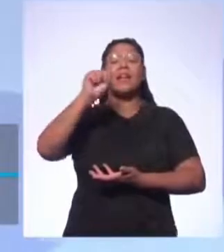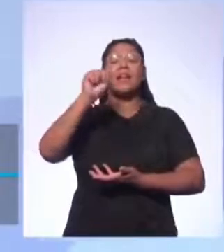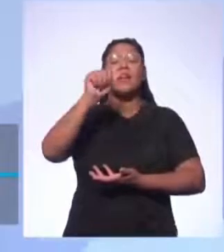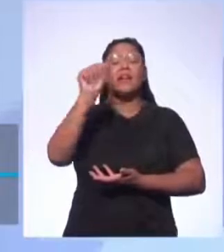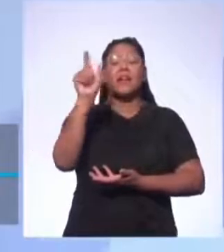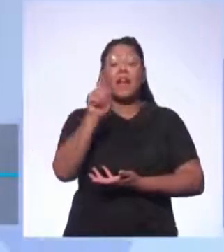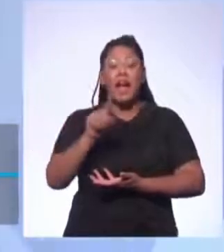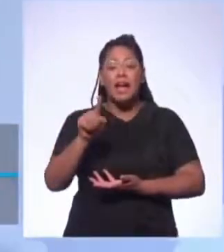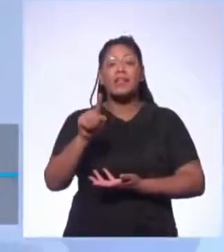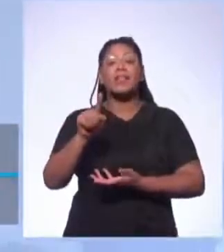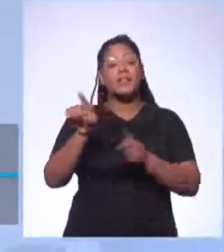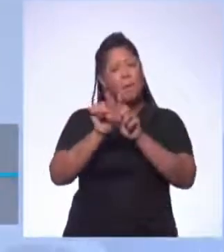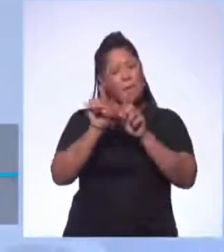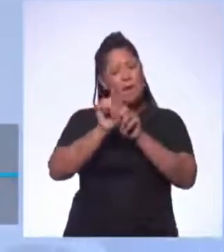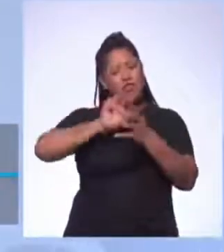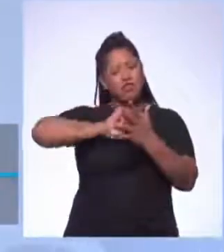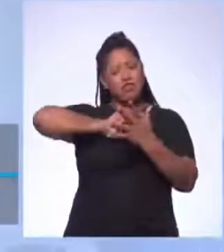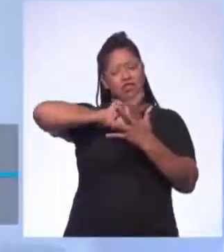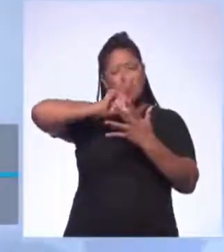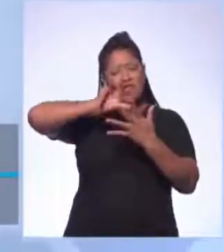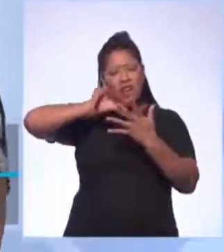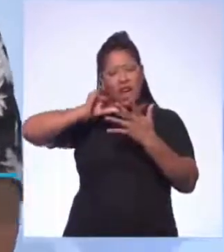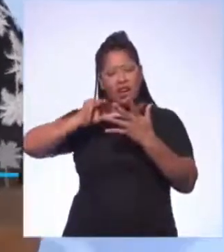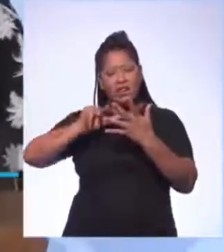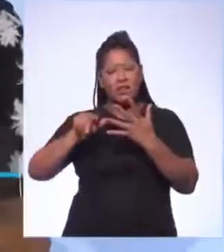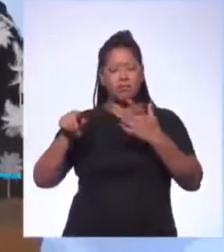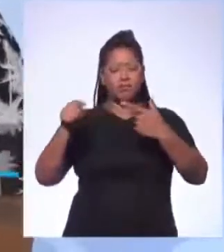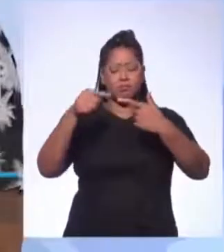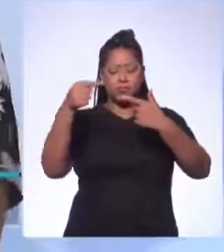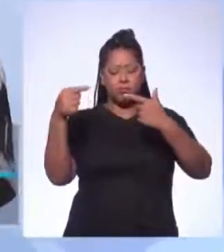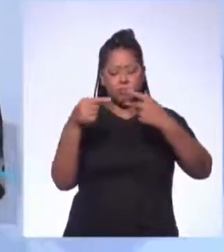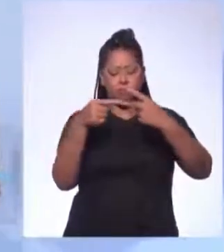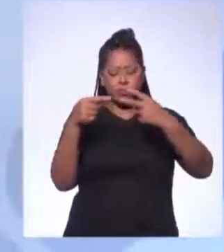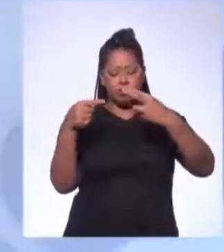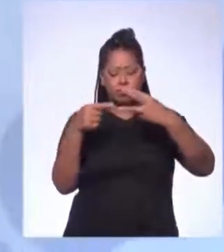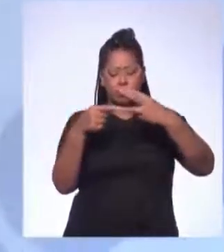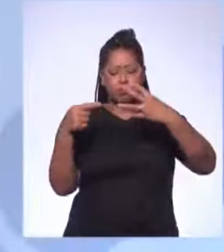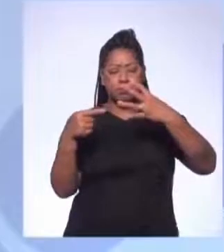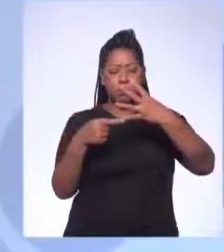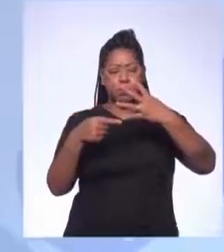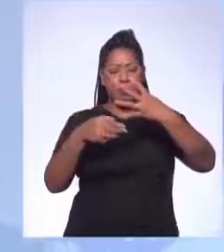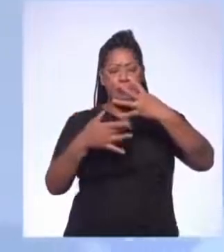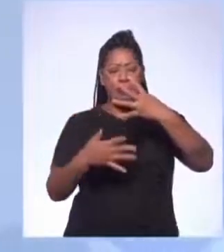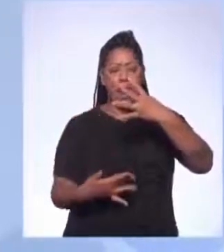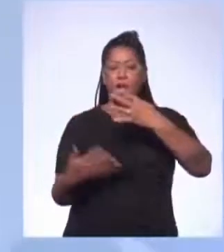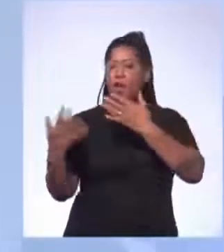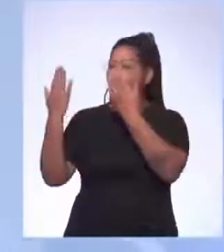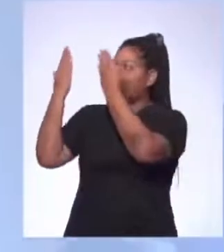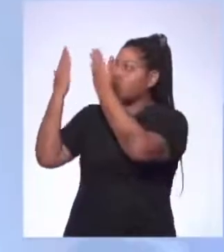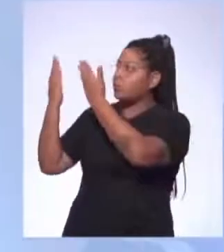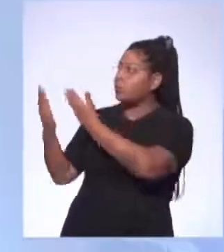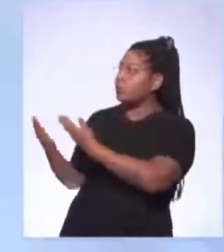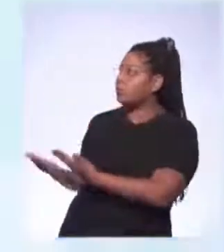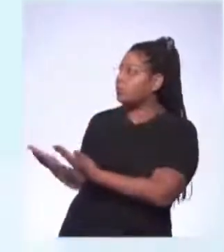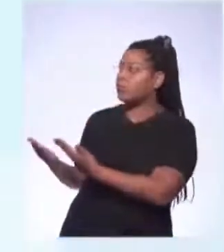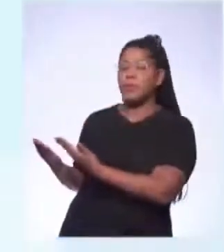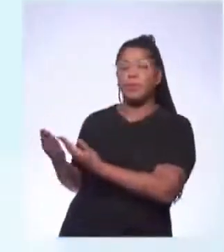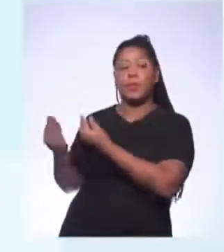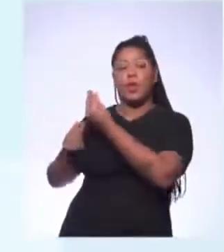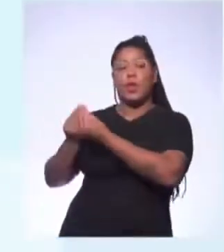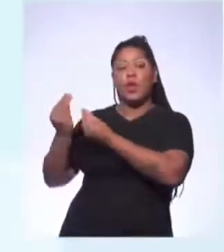por várias camadas, ok? Então, nós temos aqui como está classificada essas